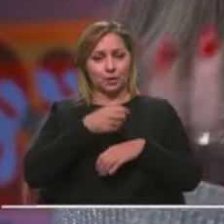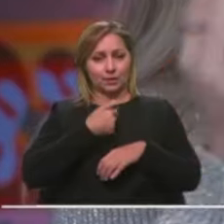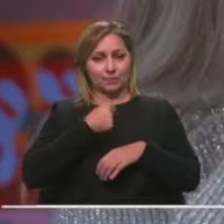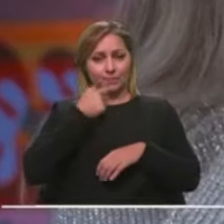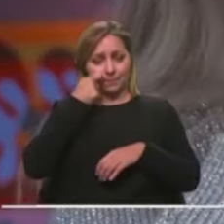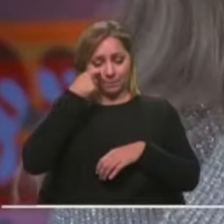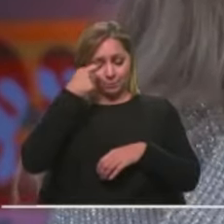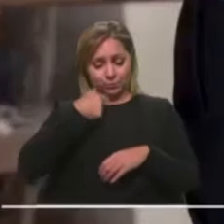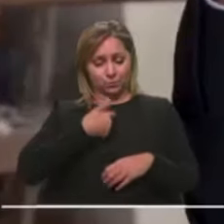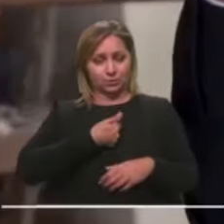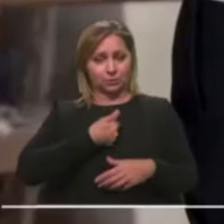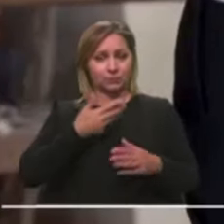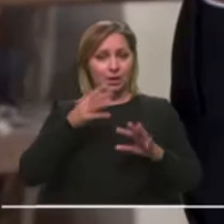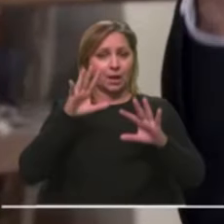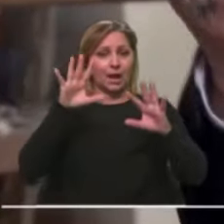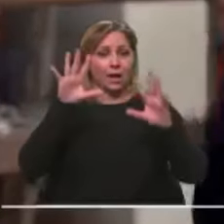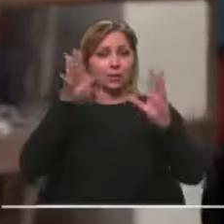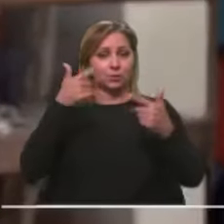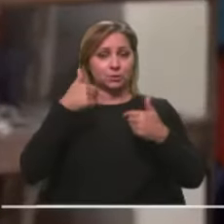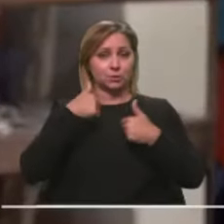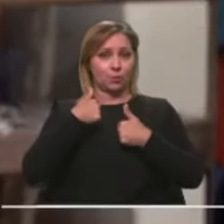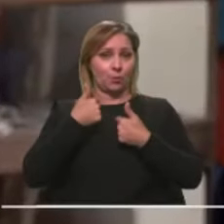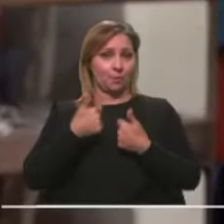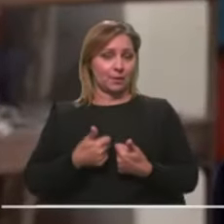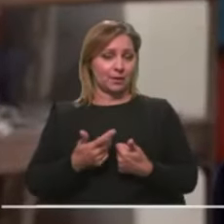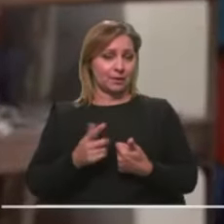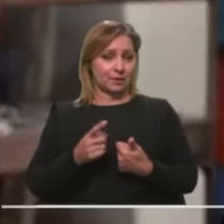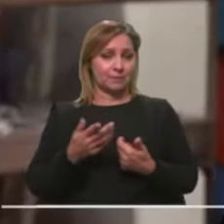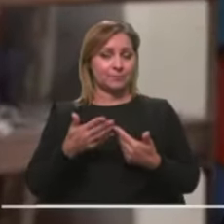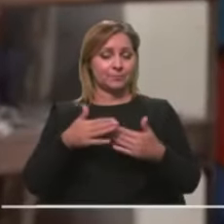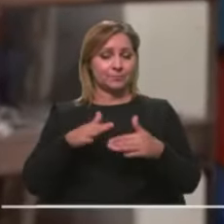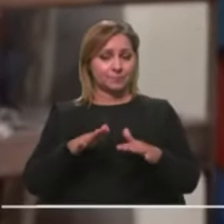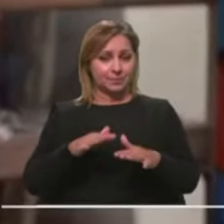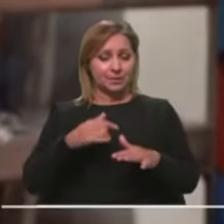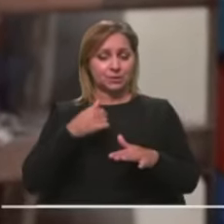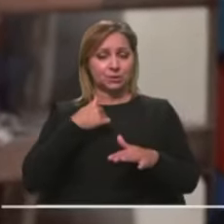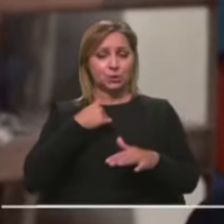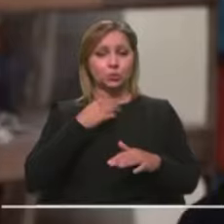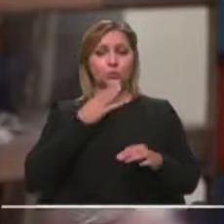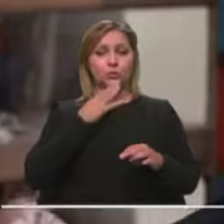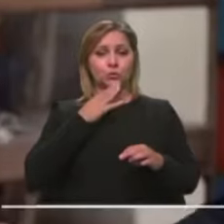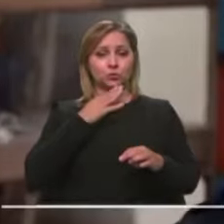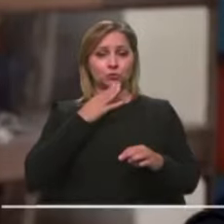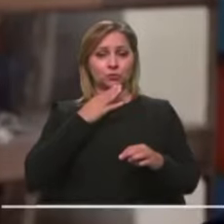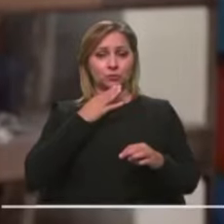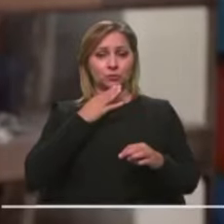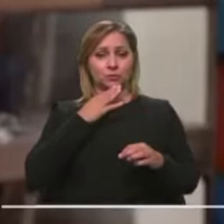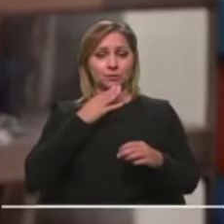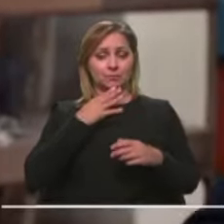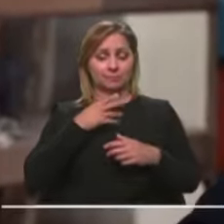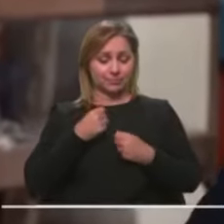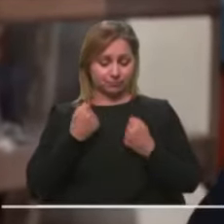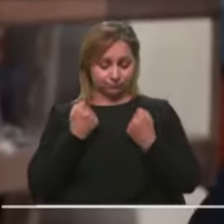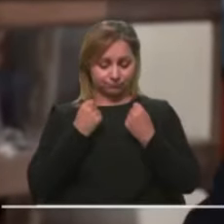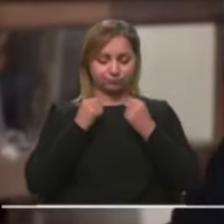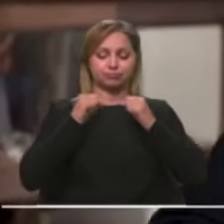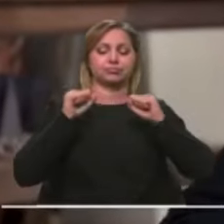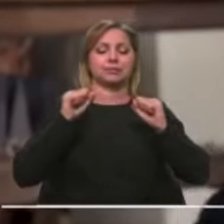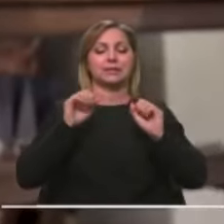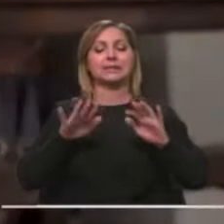humanos, não é? Aconteceu, eu não estava bem, mas estava o suficiente para me rasgar toda e